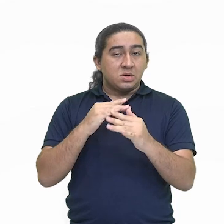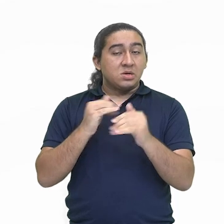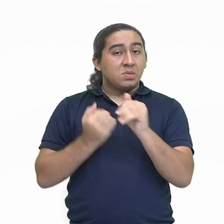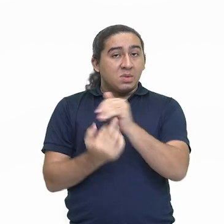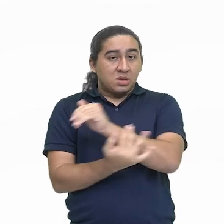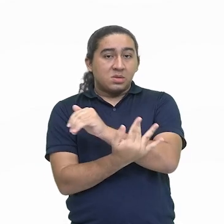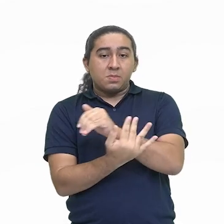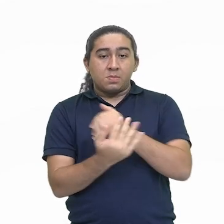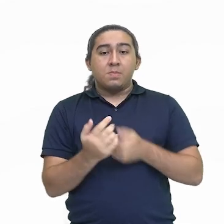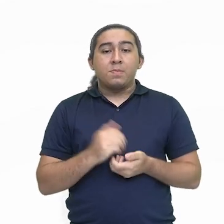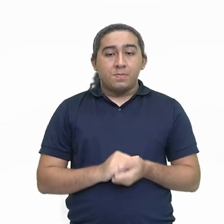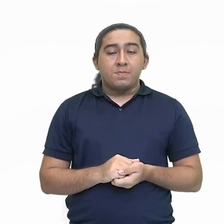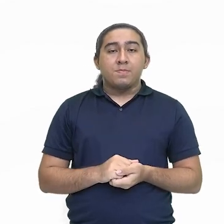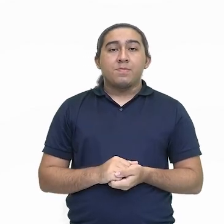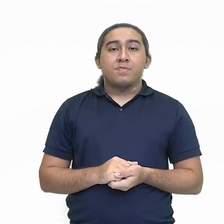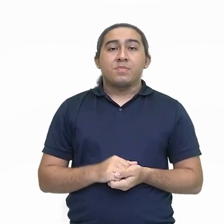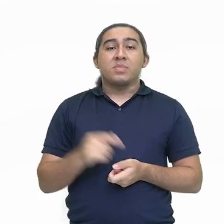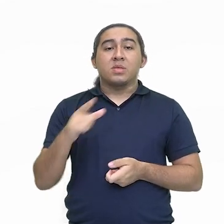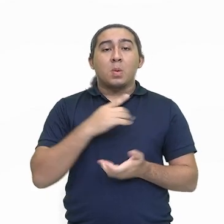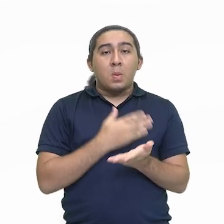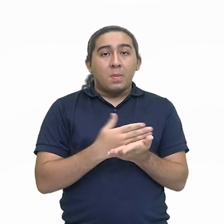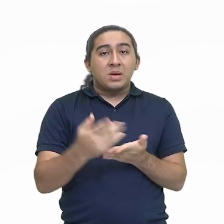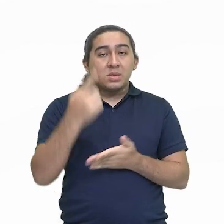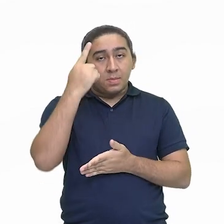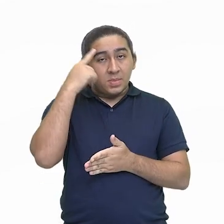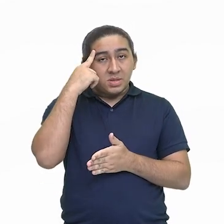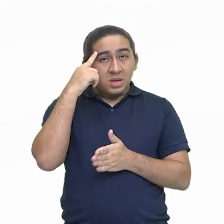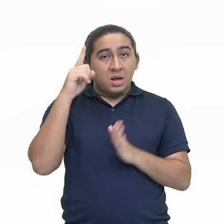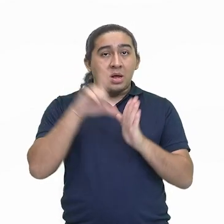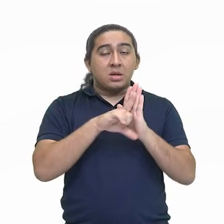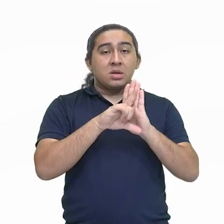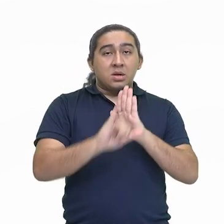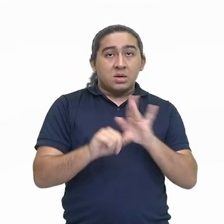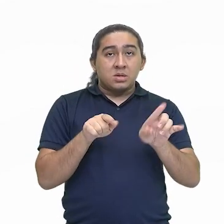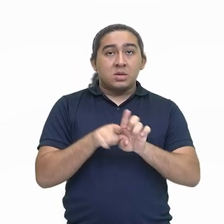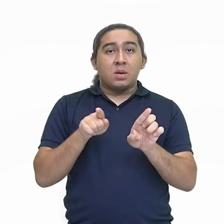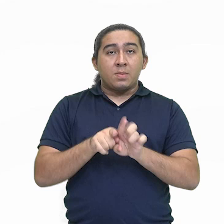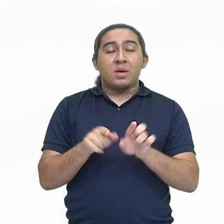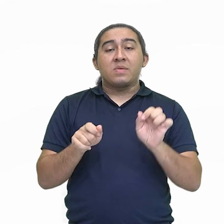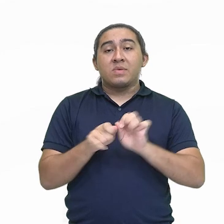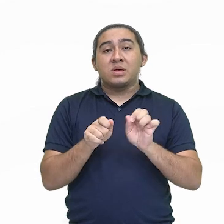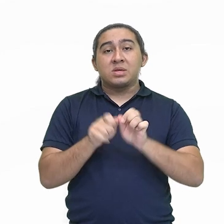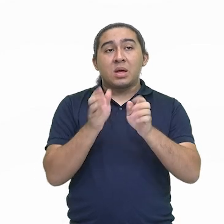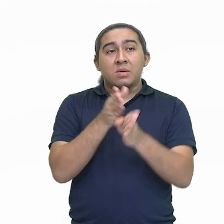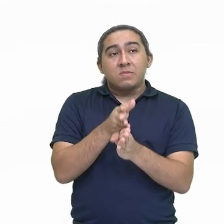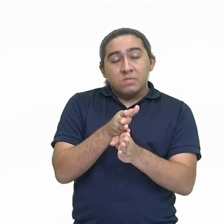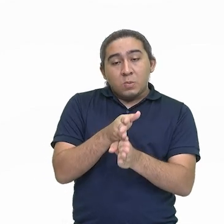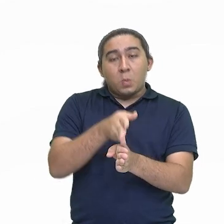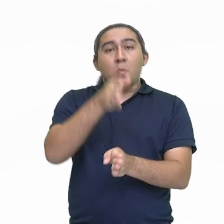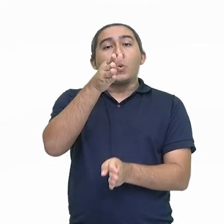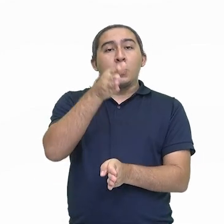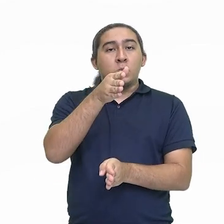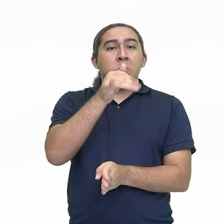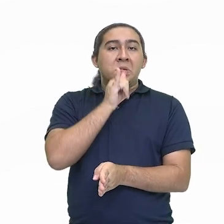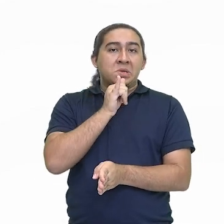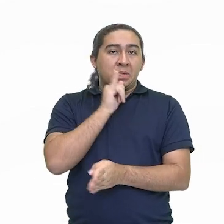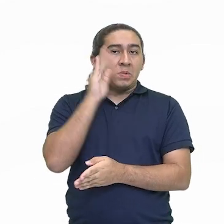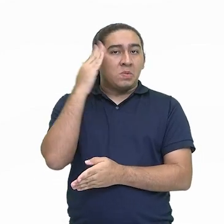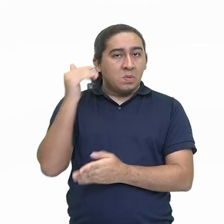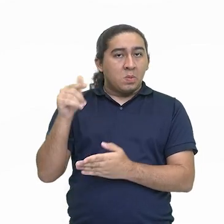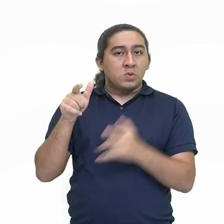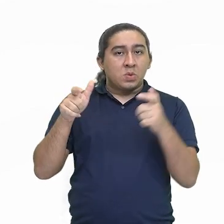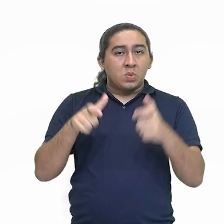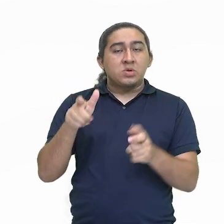criar medidas legais e até mesmo barreiras físicas, né, criando, por exemplo, o muro, um dos mais conhecidos, né,